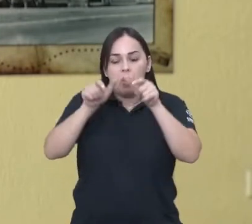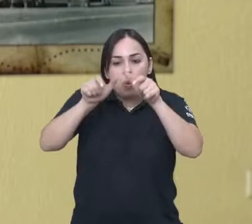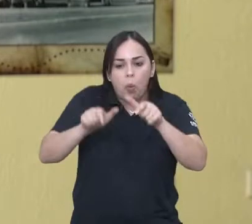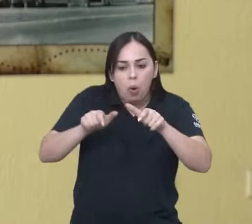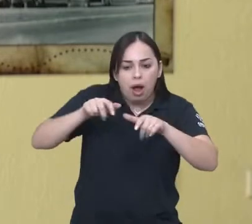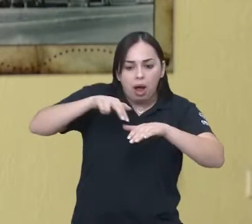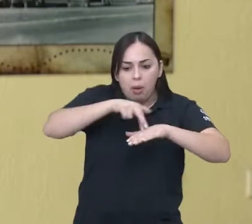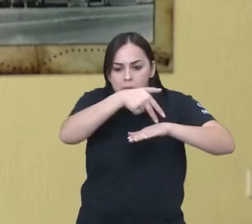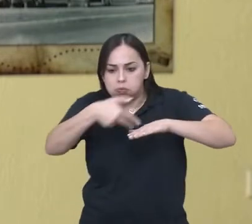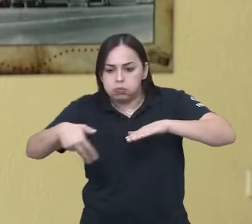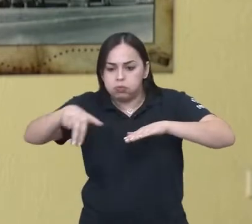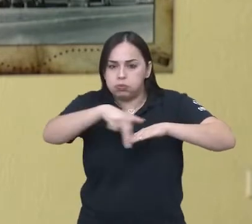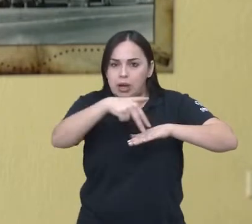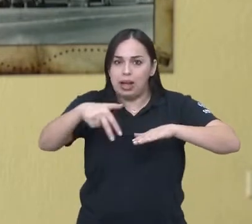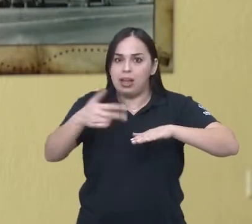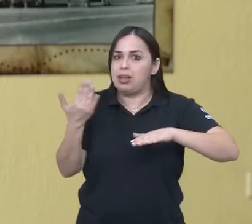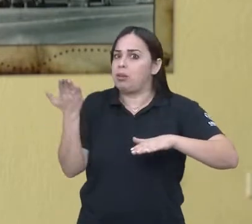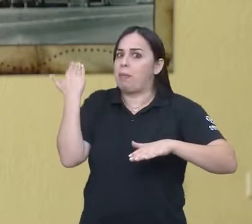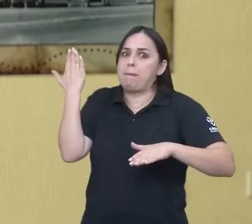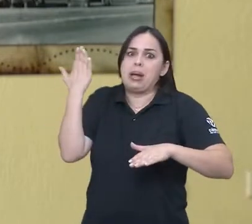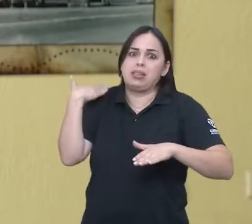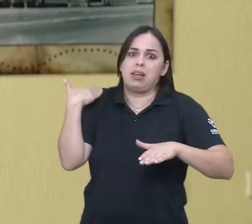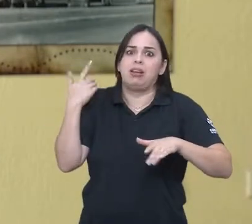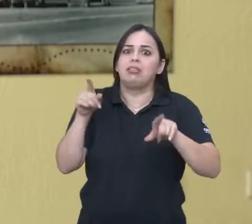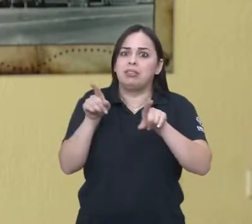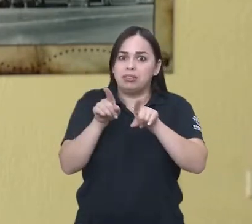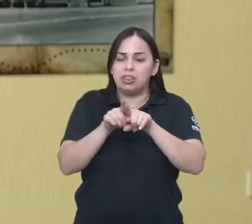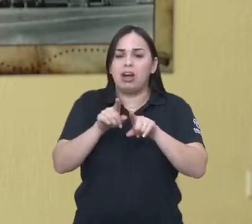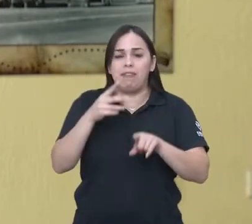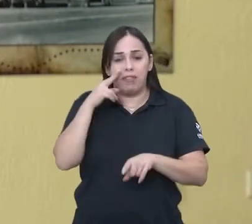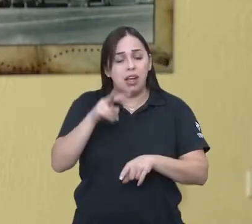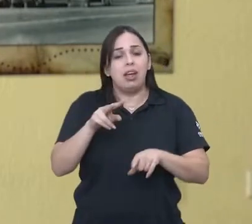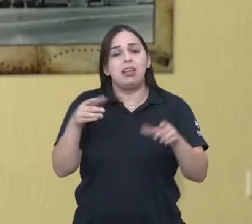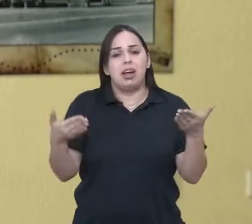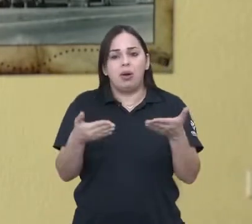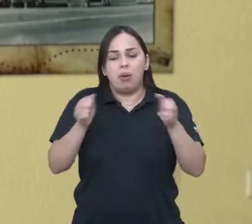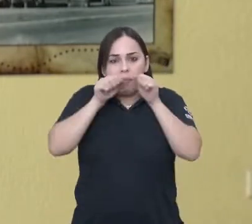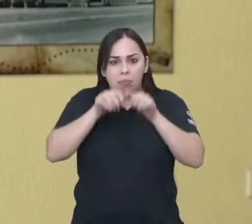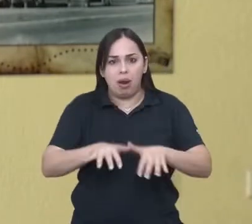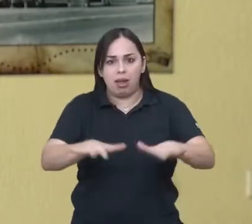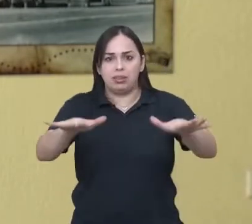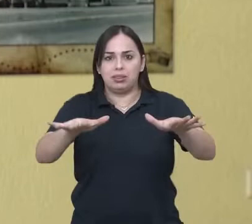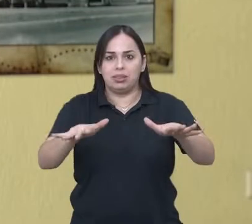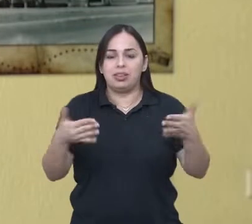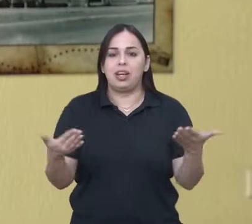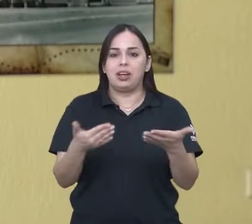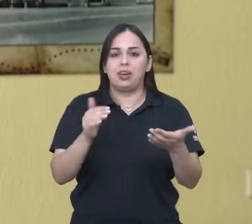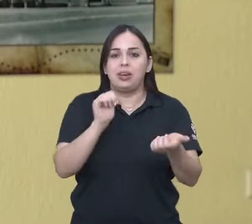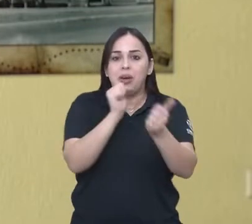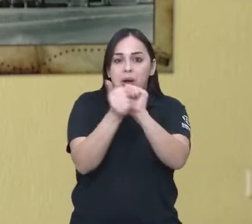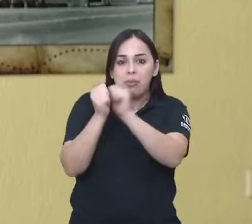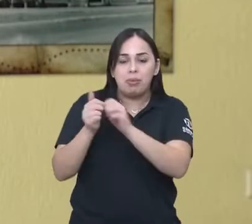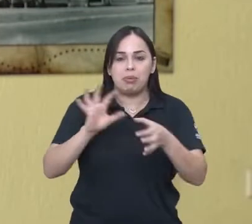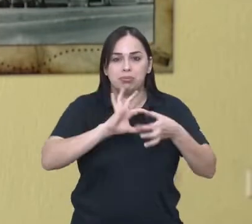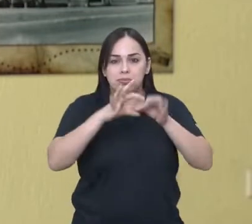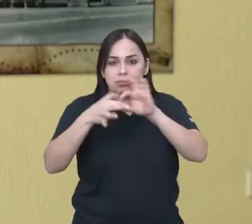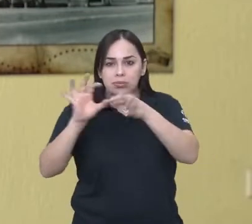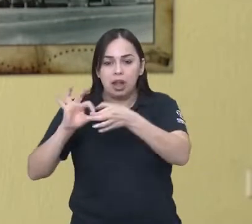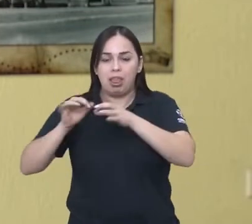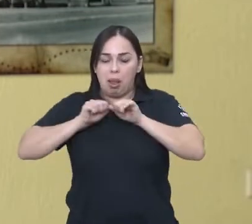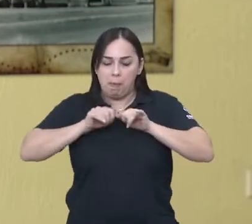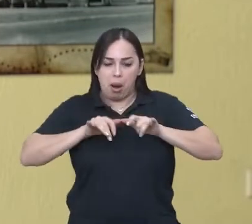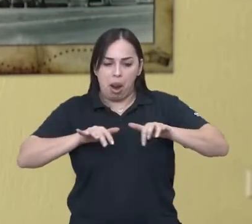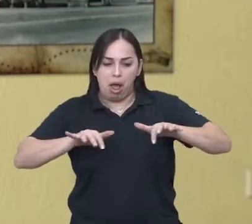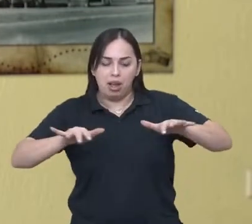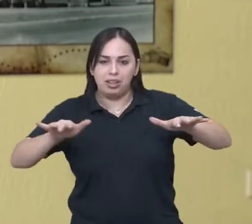um Ralph que andava de bicicleta, de skate, e desde que eu sou criança isso tem espalhado pela cidade. E agora, com esse esporte, sendo